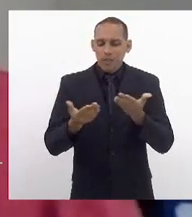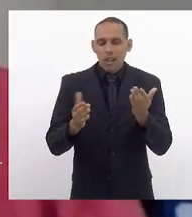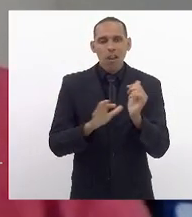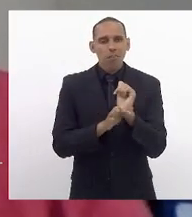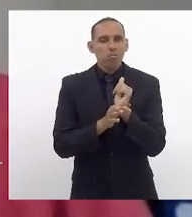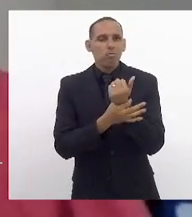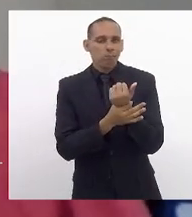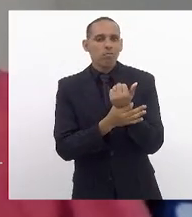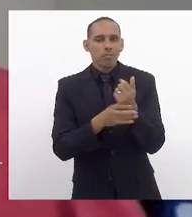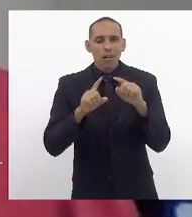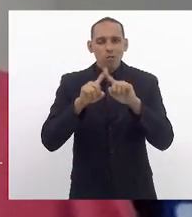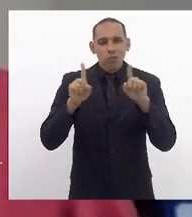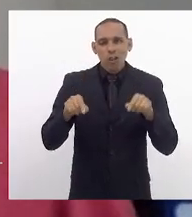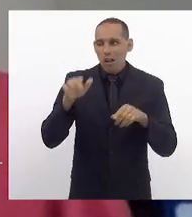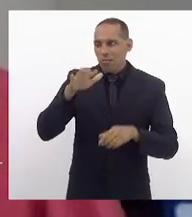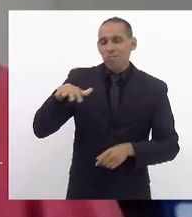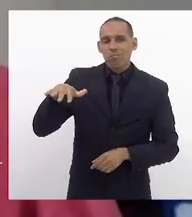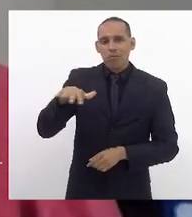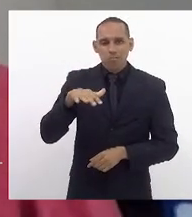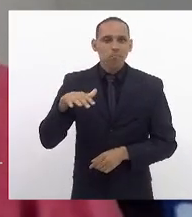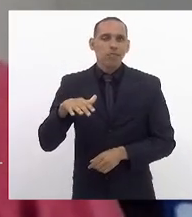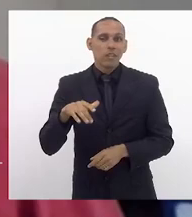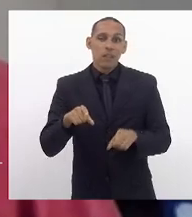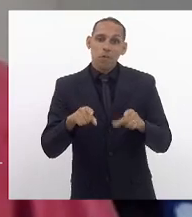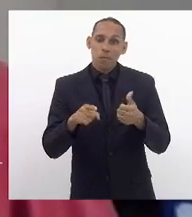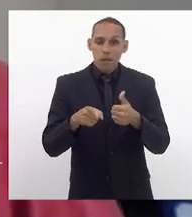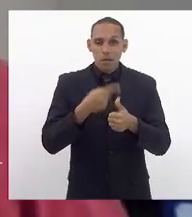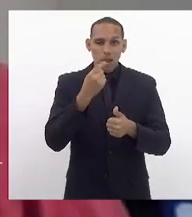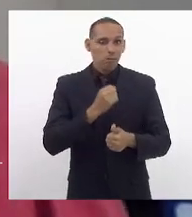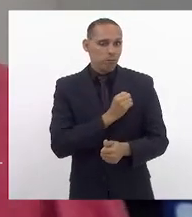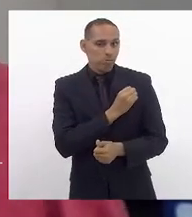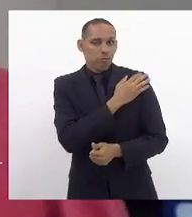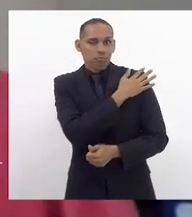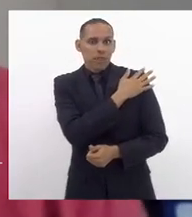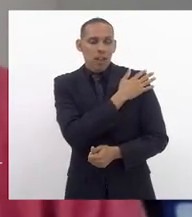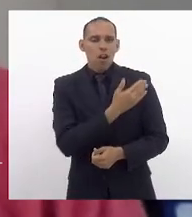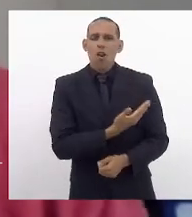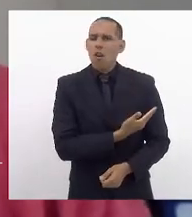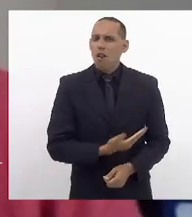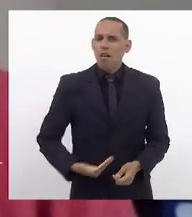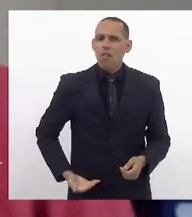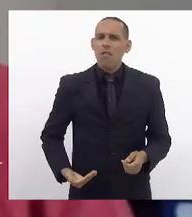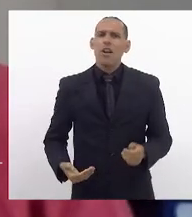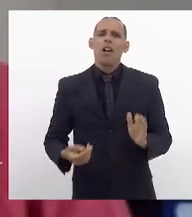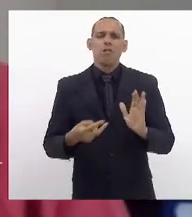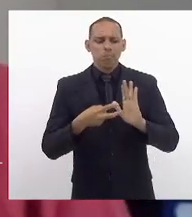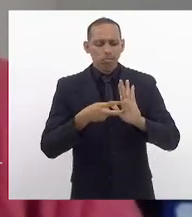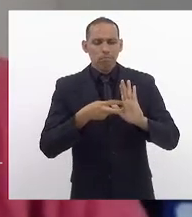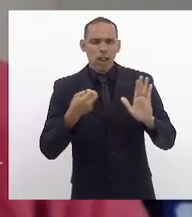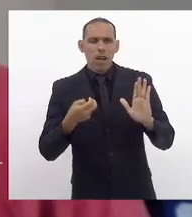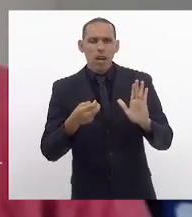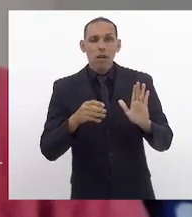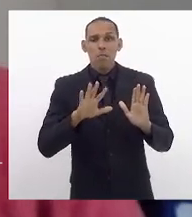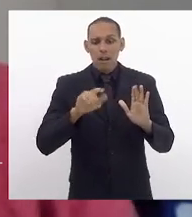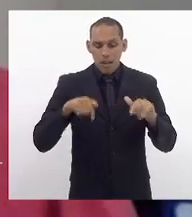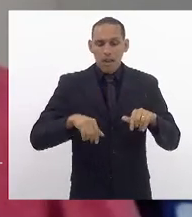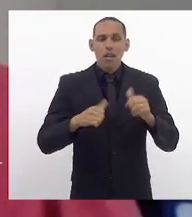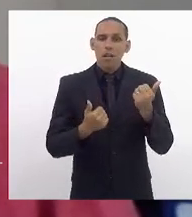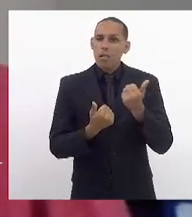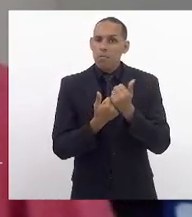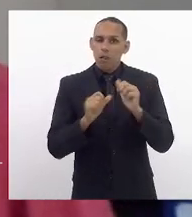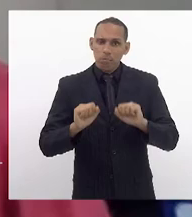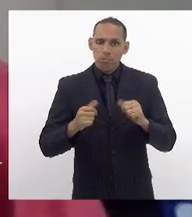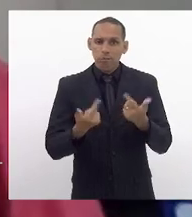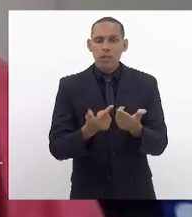período, primeiro com os militares, embora o governo tenha vetado, que foi aprovado nessa casa, que era muito melhor do que o que o